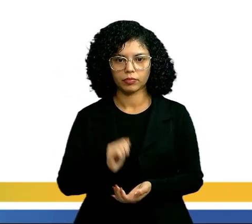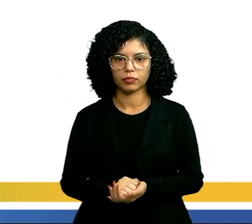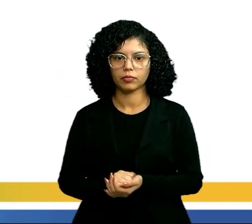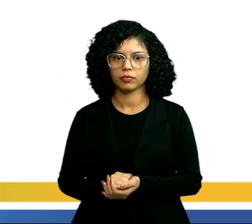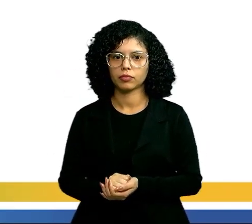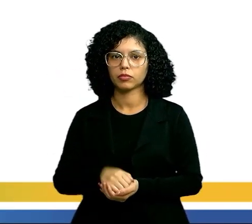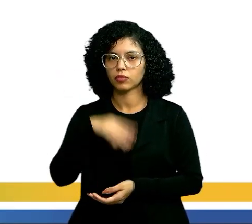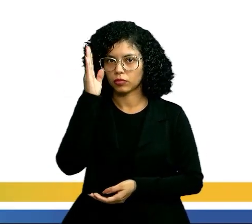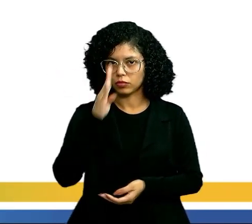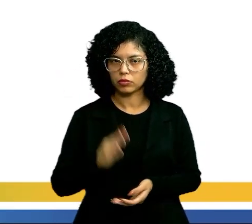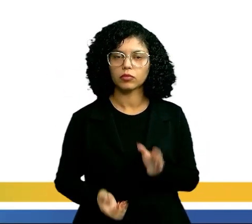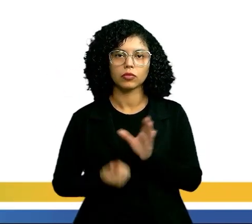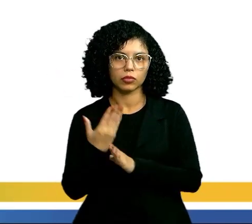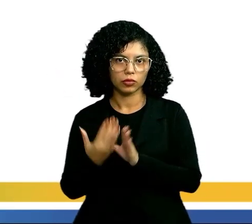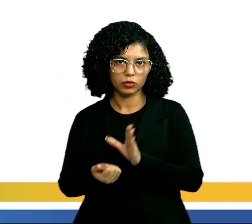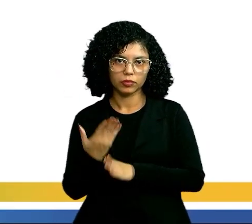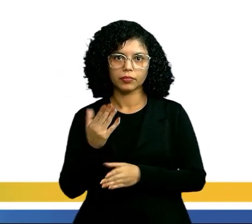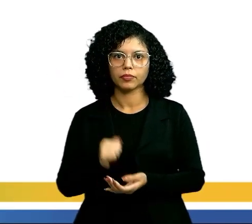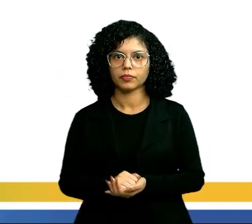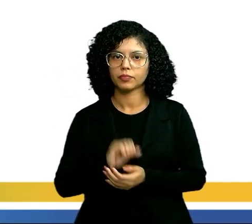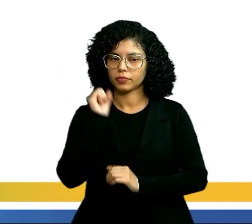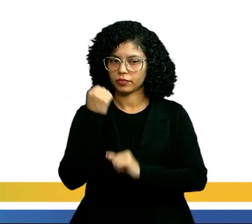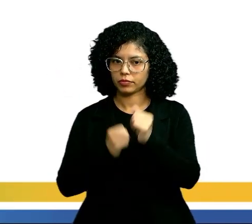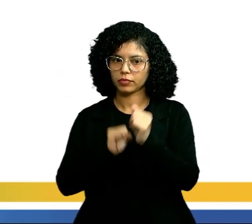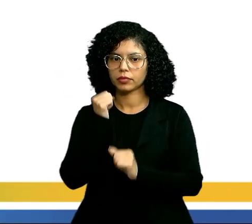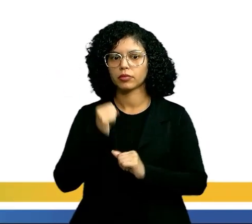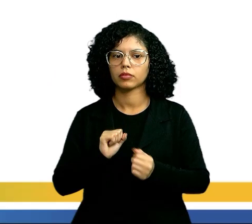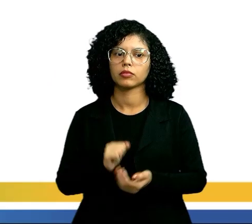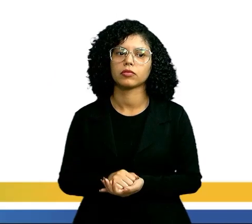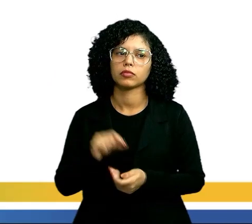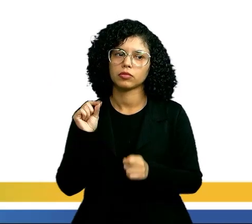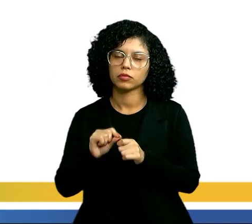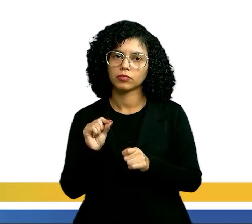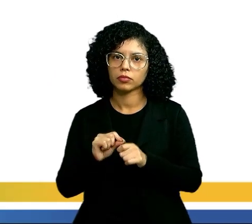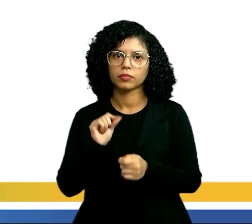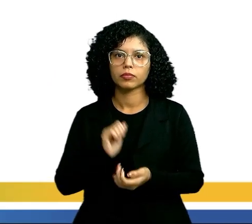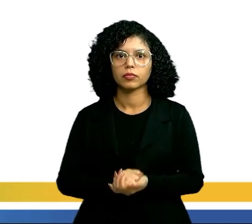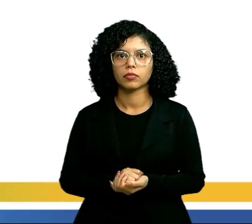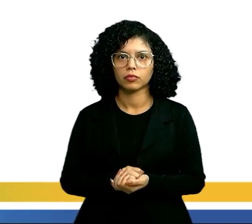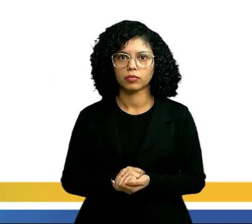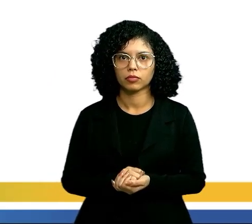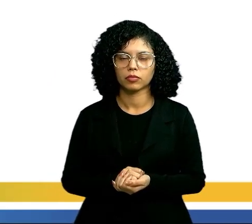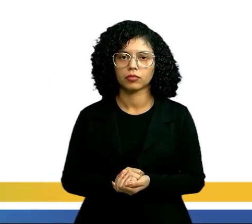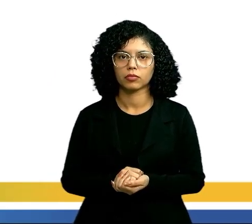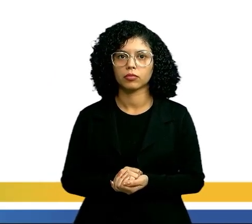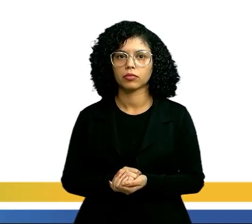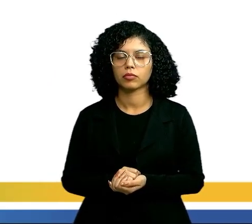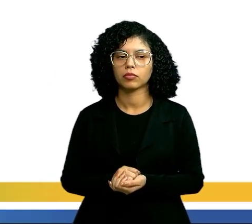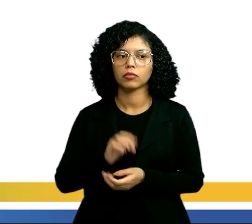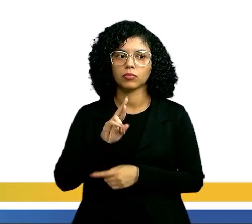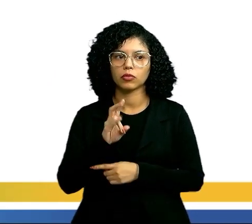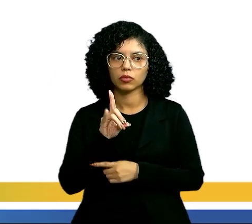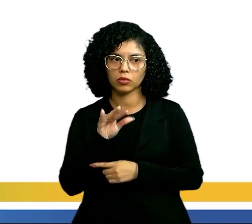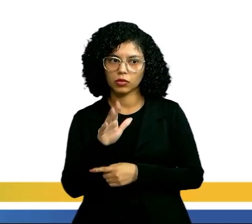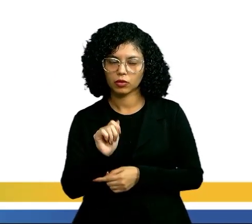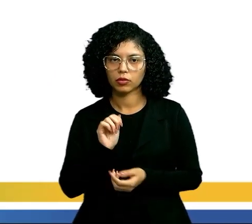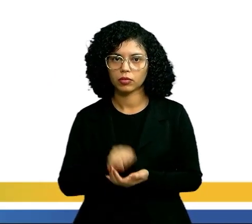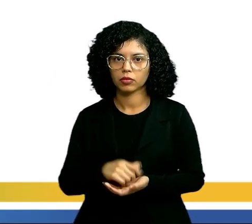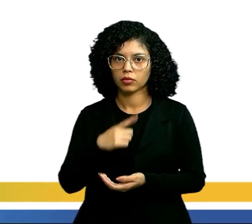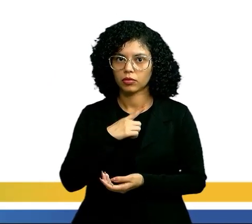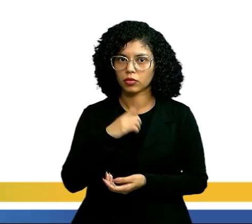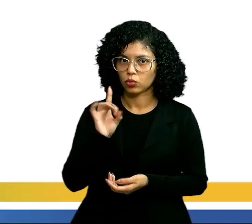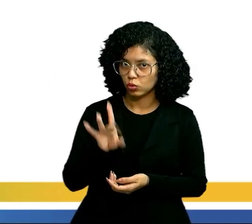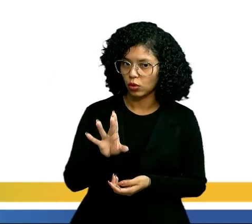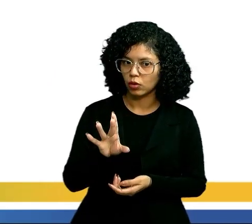cargas brasileiras, dos produtos das indústrias brasileiras, são transportados pelo transporte rodoviário. Nós só